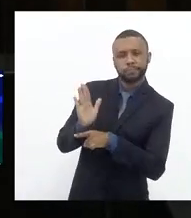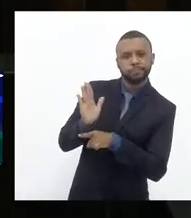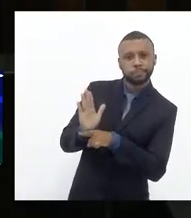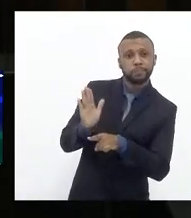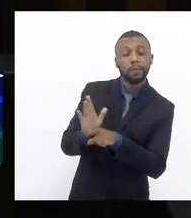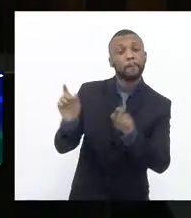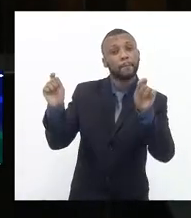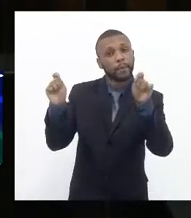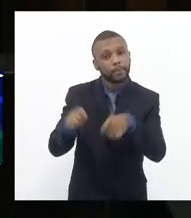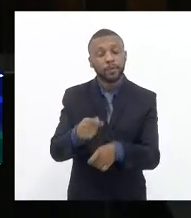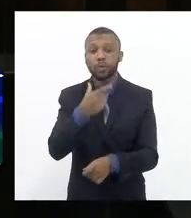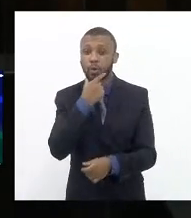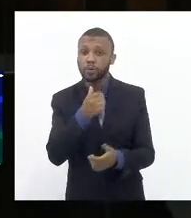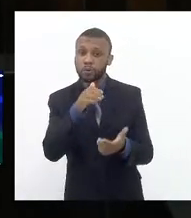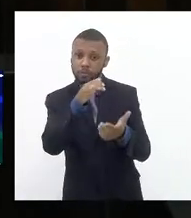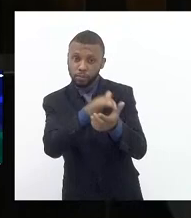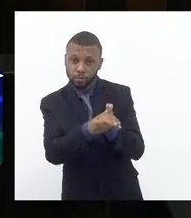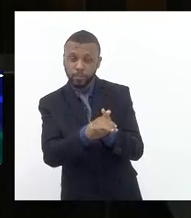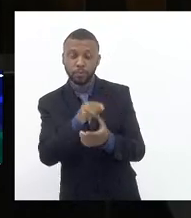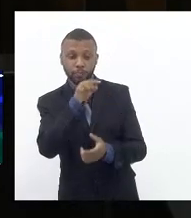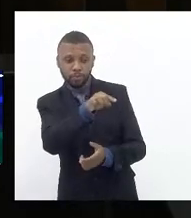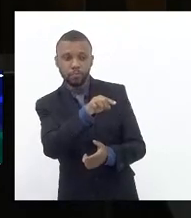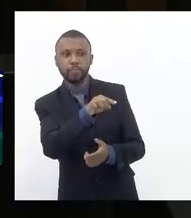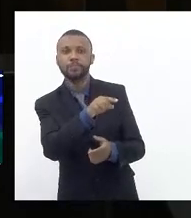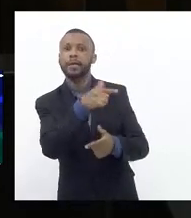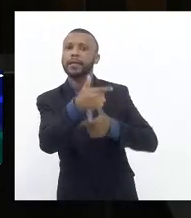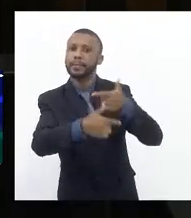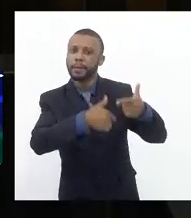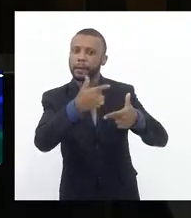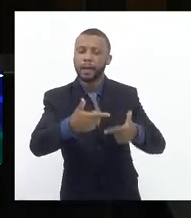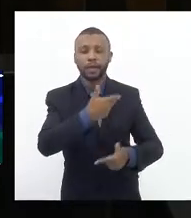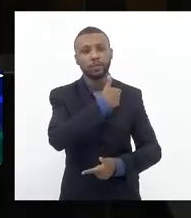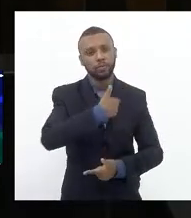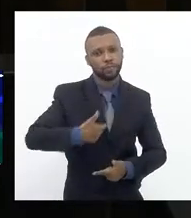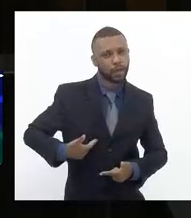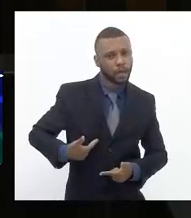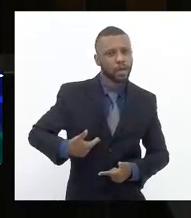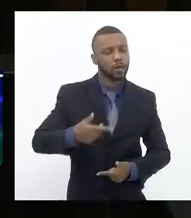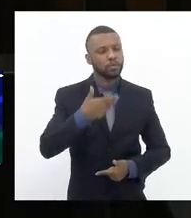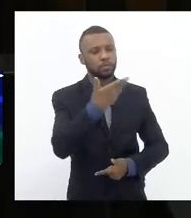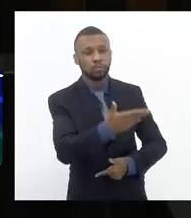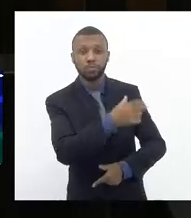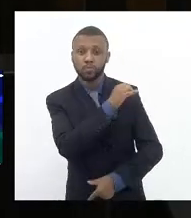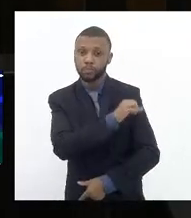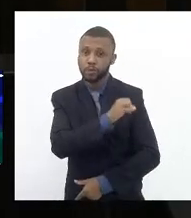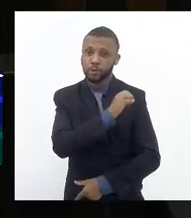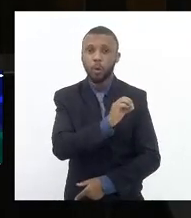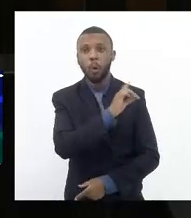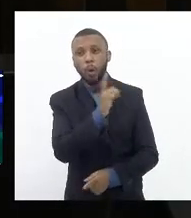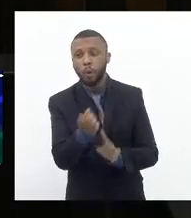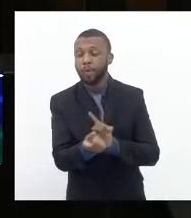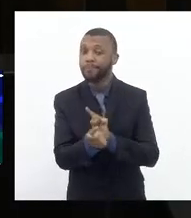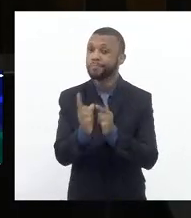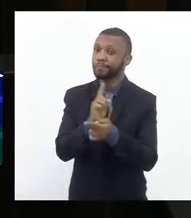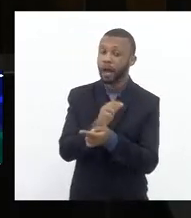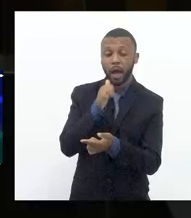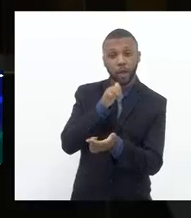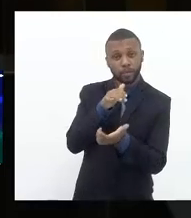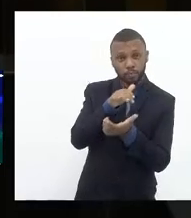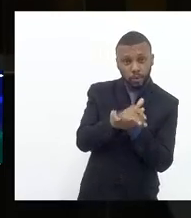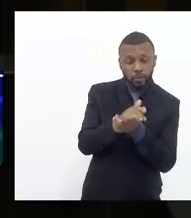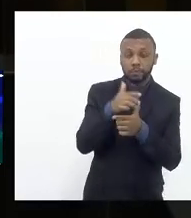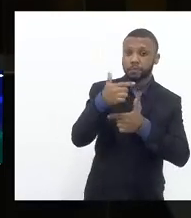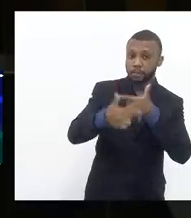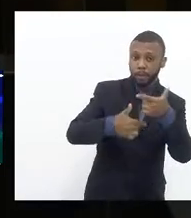permitindo que o seu marido trabalhasse no Estado, ou vice-versa, com que aquele marido que com o seu